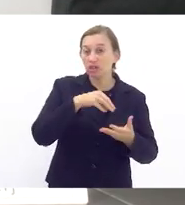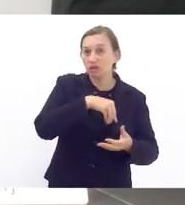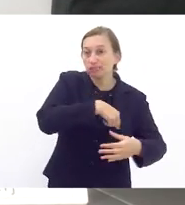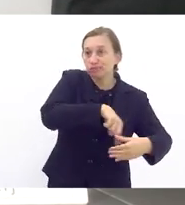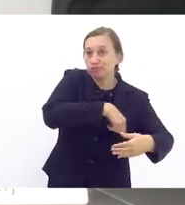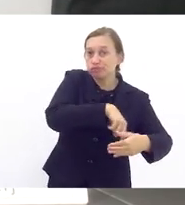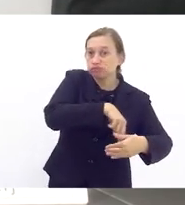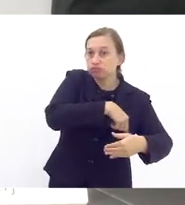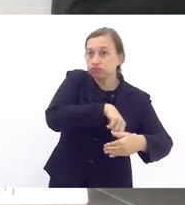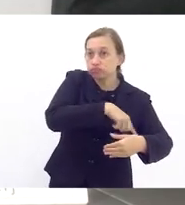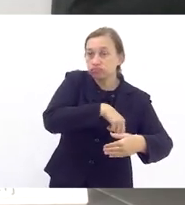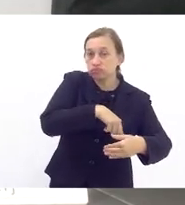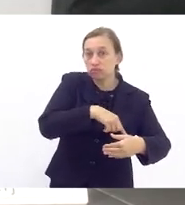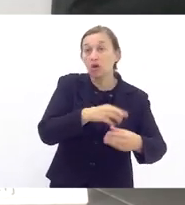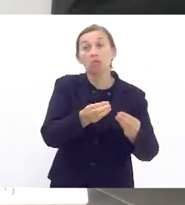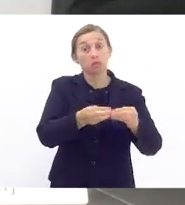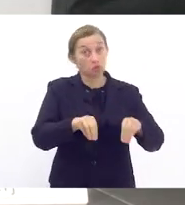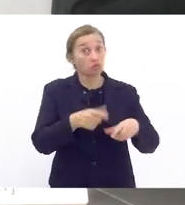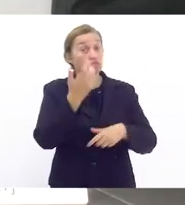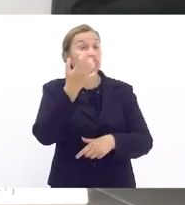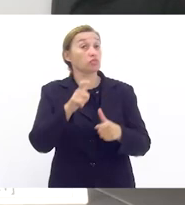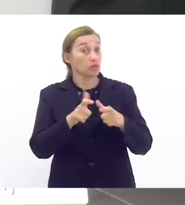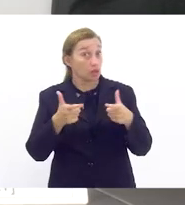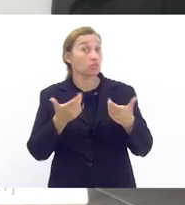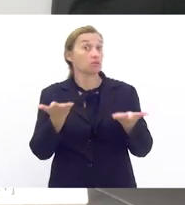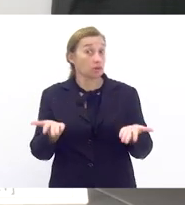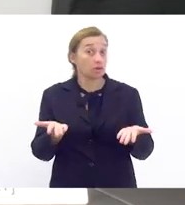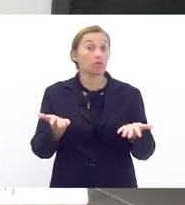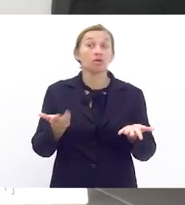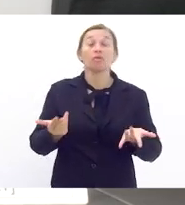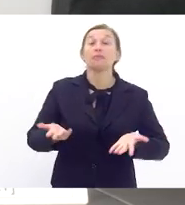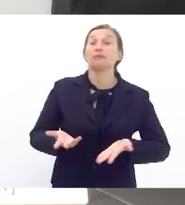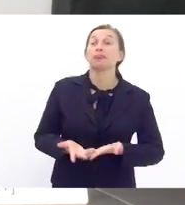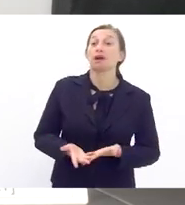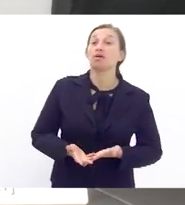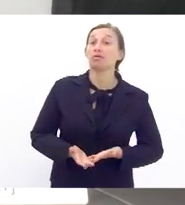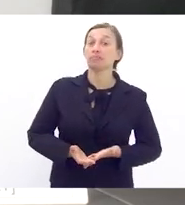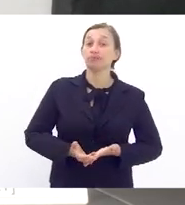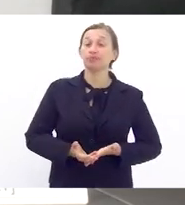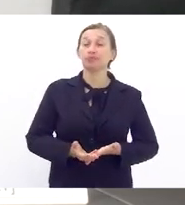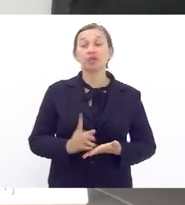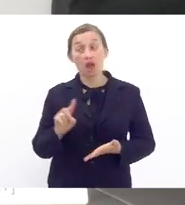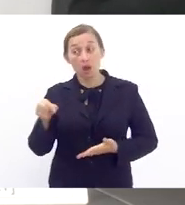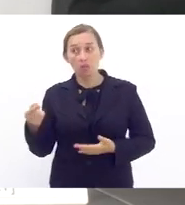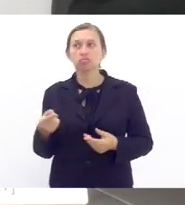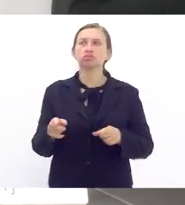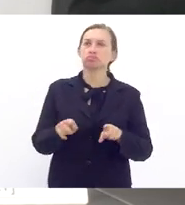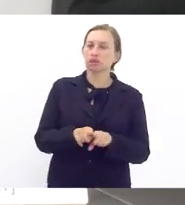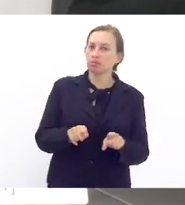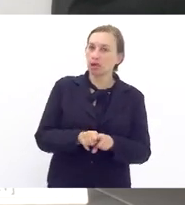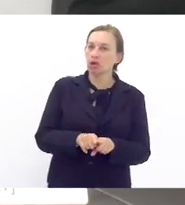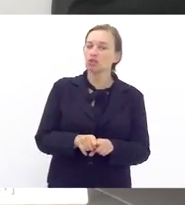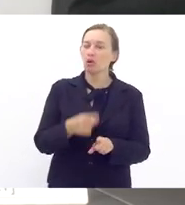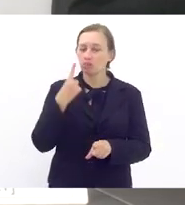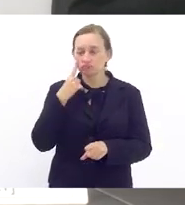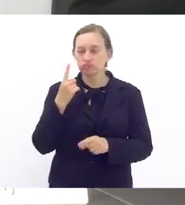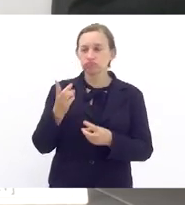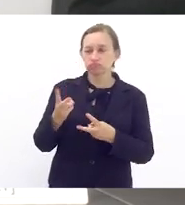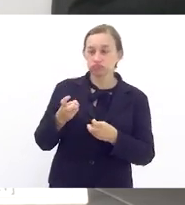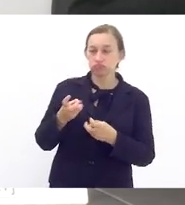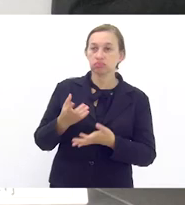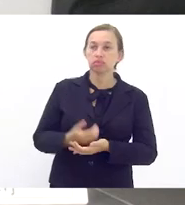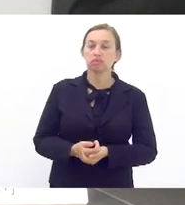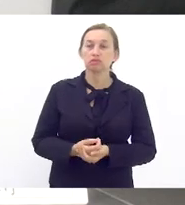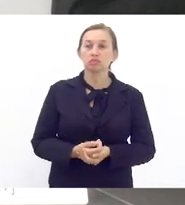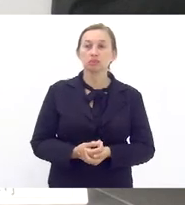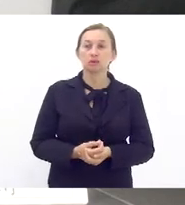qualquer, isso gera uma consequência imensa, né? A outra coisa também que eu vi, que isso é uma